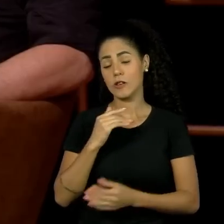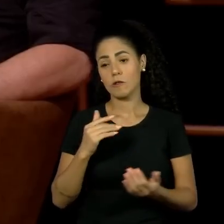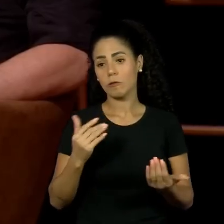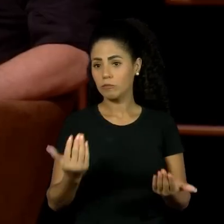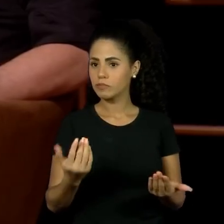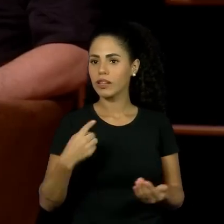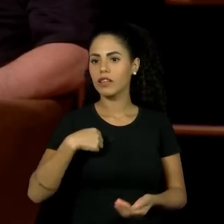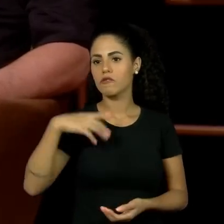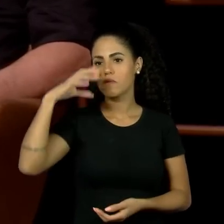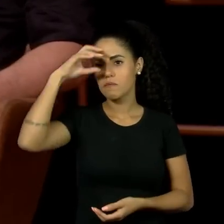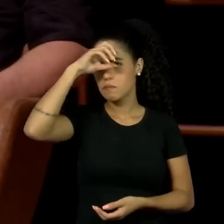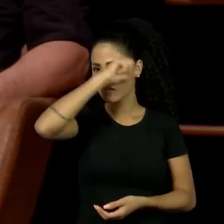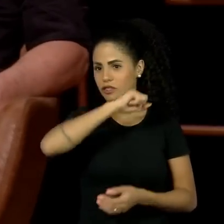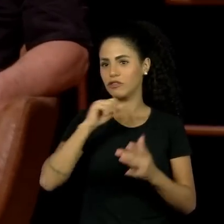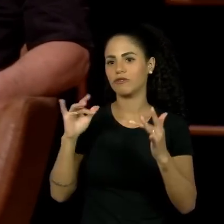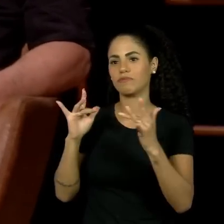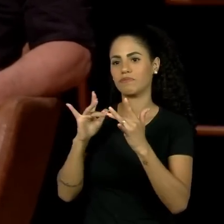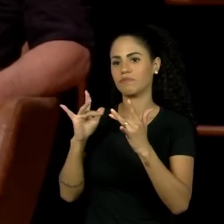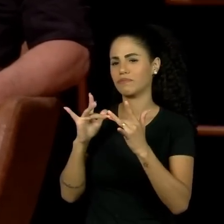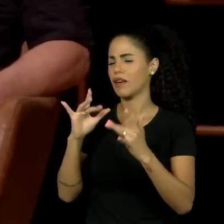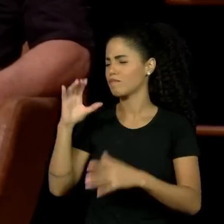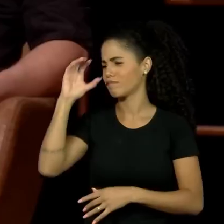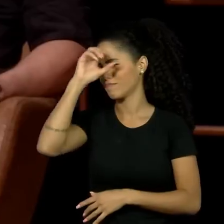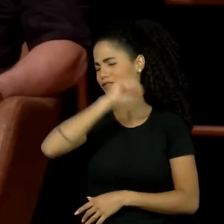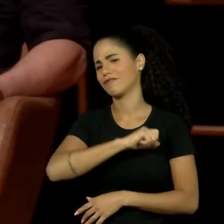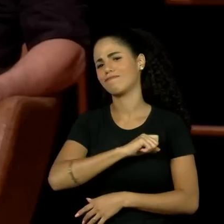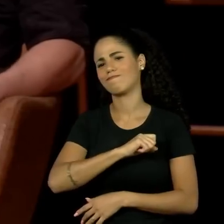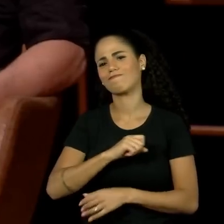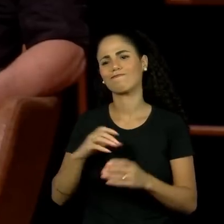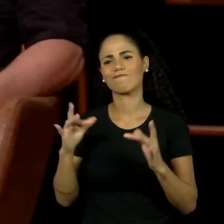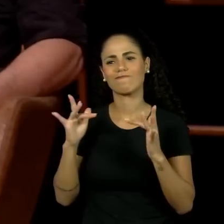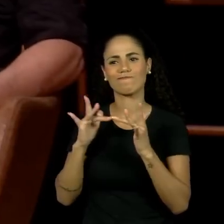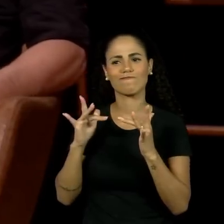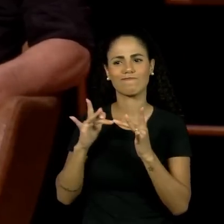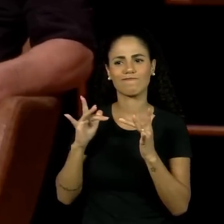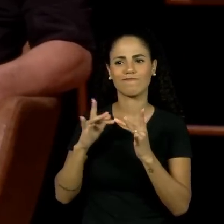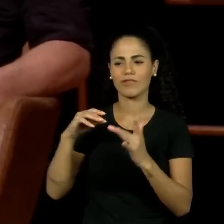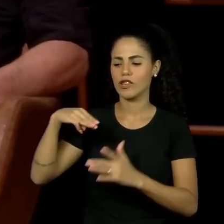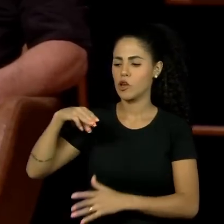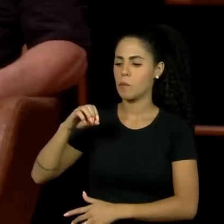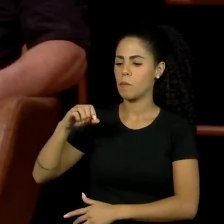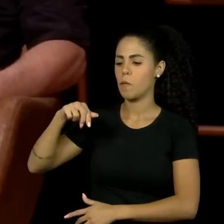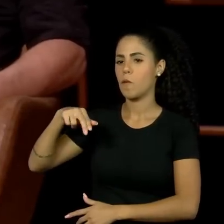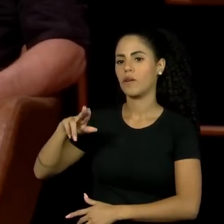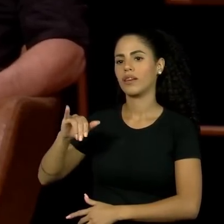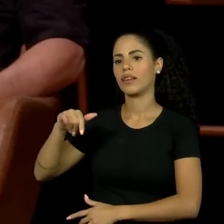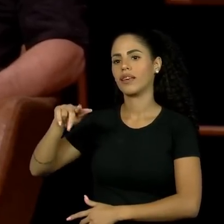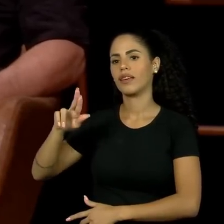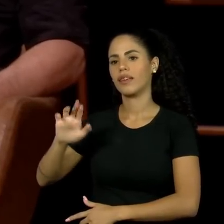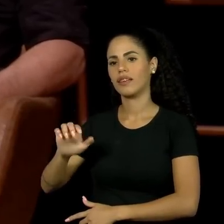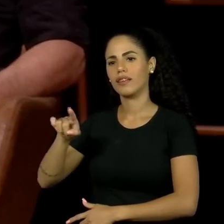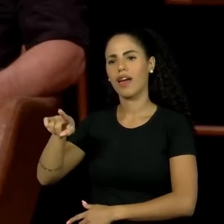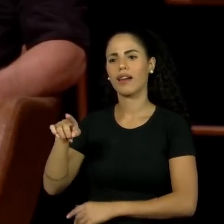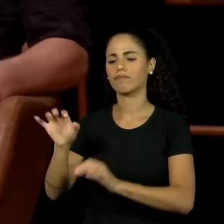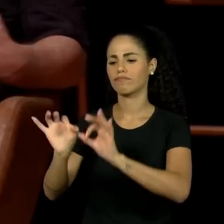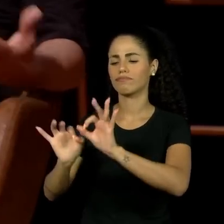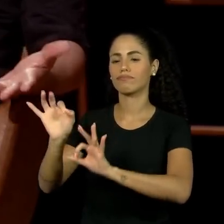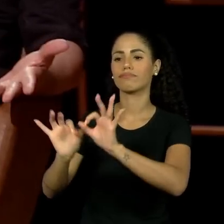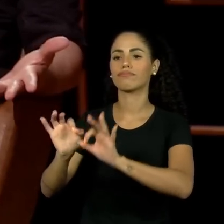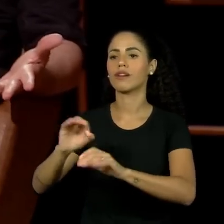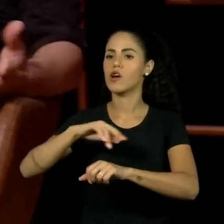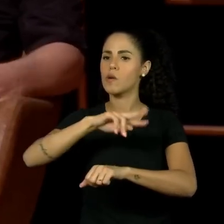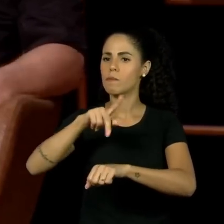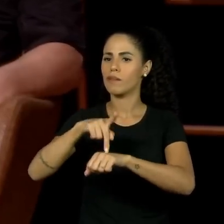E aprendi muito com a Monique. Monique, que é uma das maiores produtoras culturais do país, uma